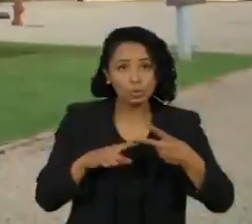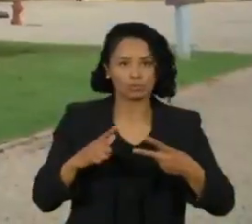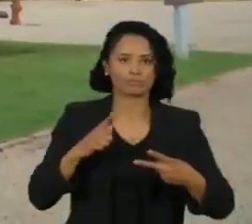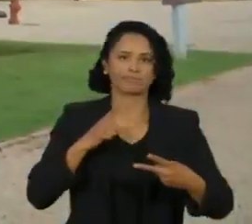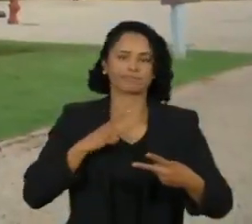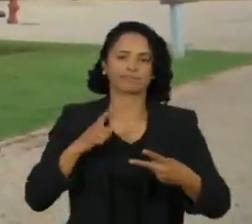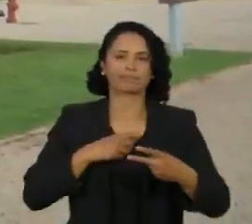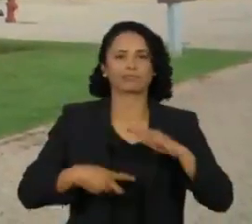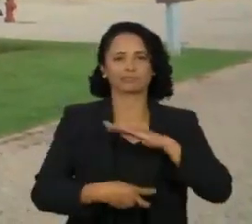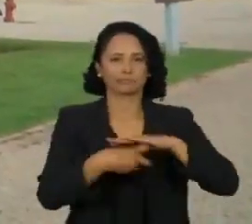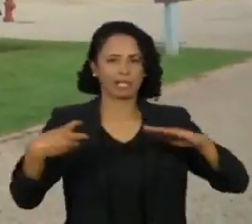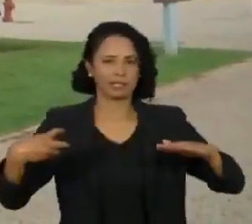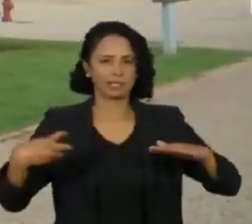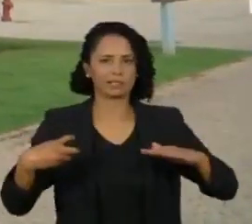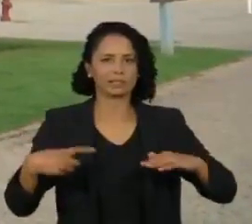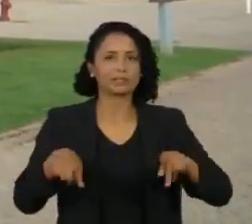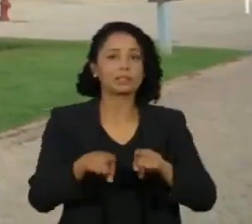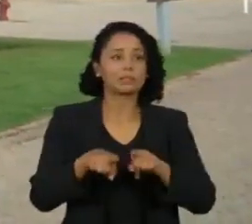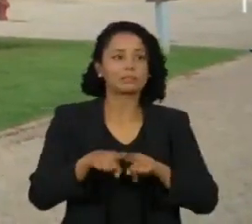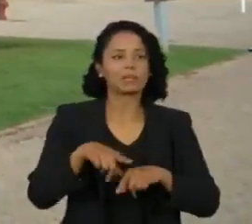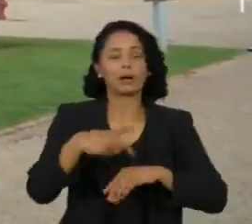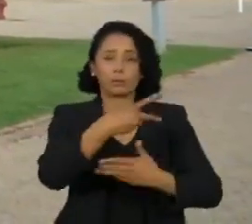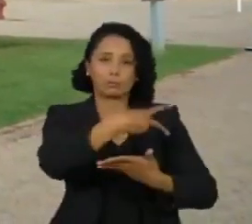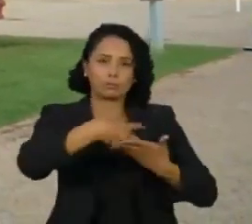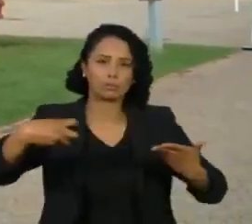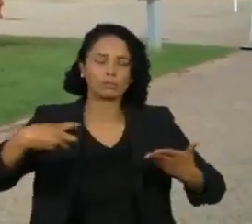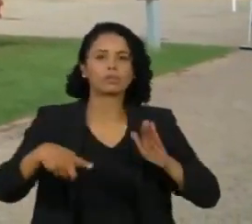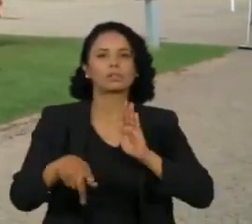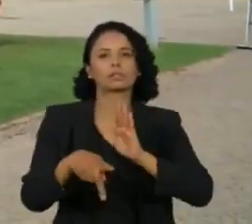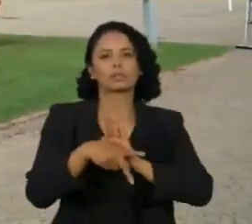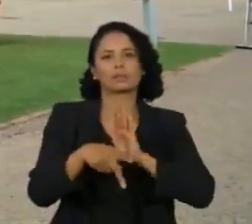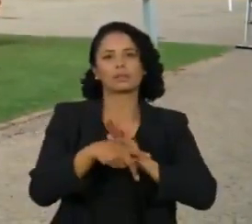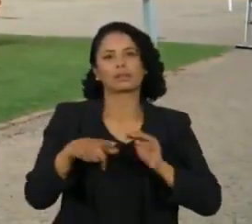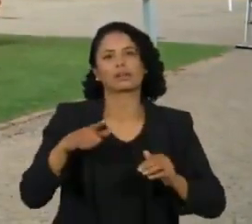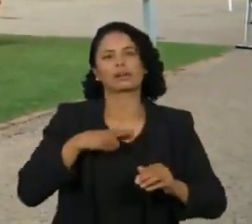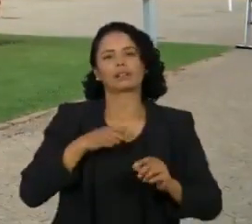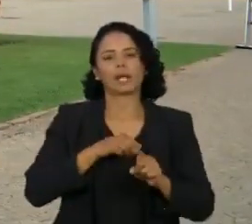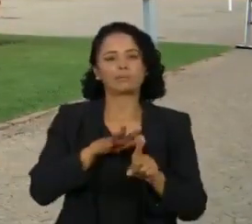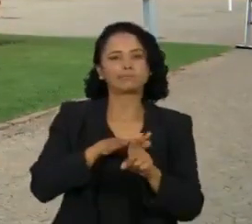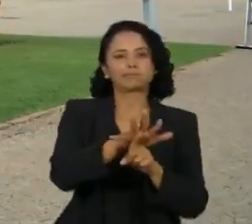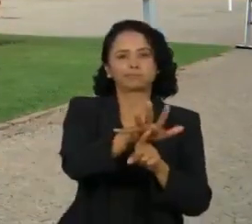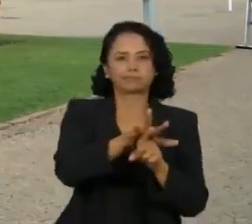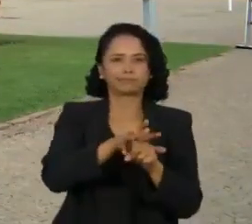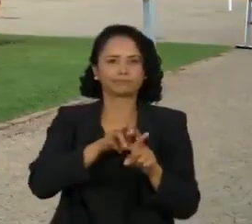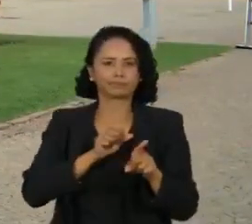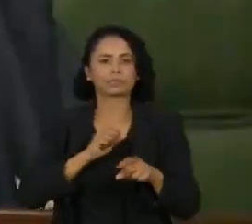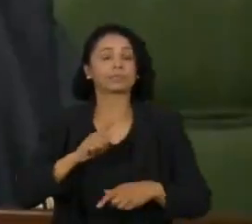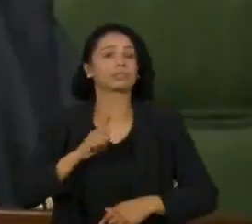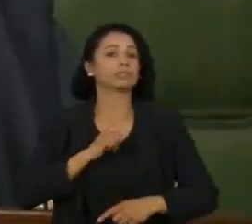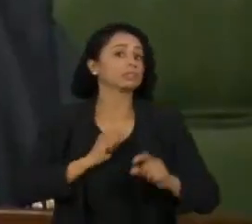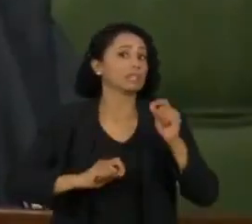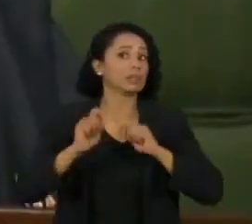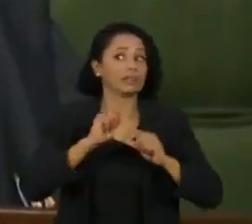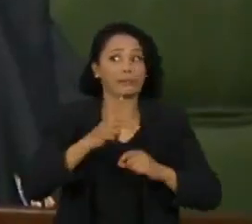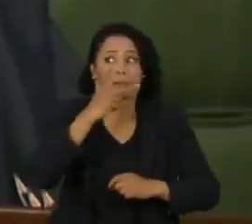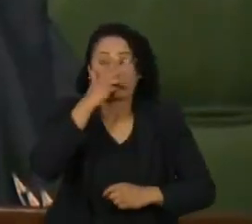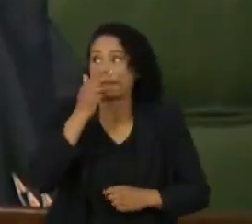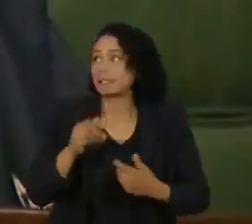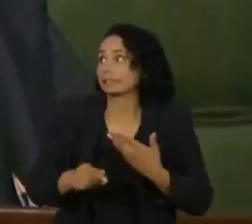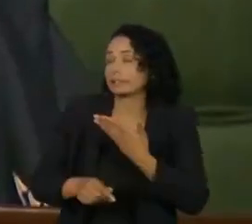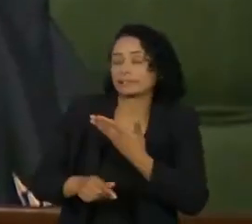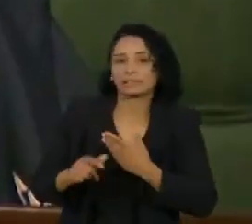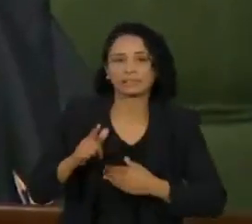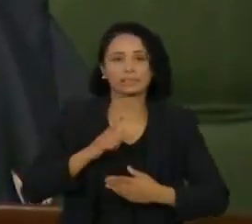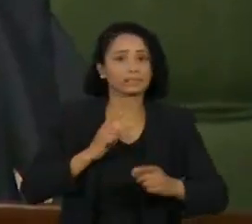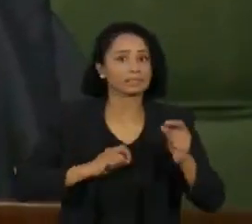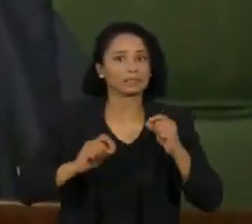impeachment. Com a crise no Palácio do Planalto e a queda na popularidade, o atual governo vê o risco cada vez mais perto. Mendes defende que uma mudança